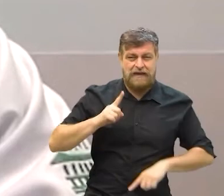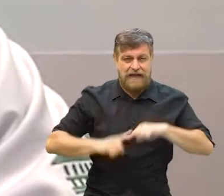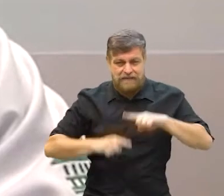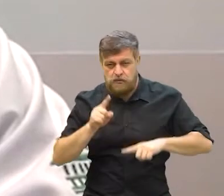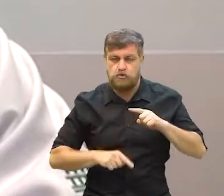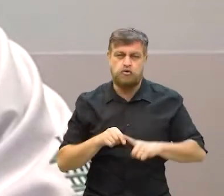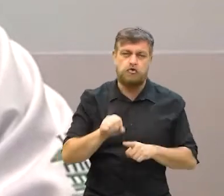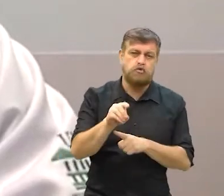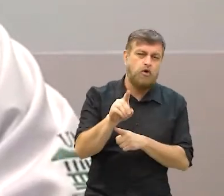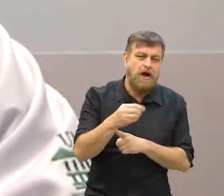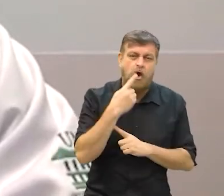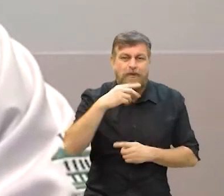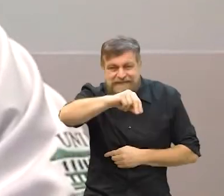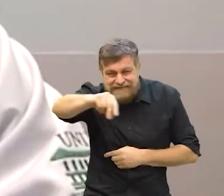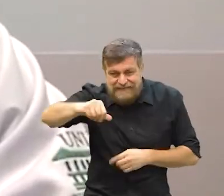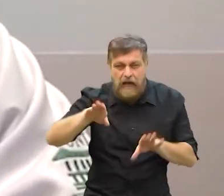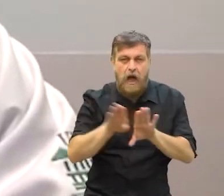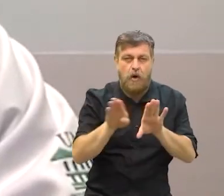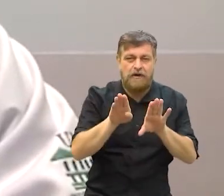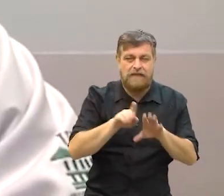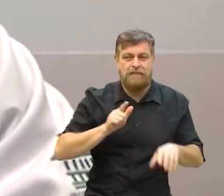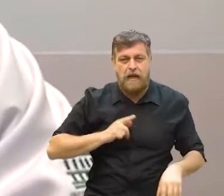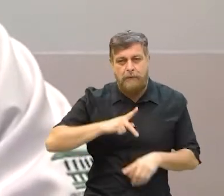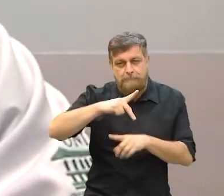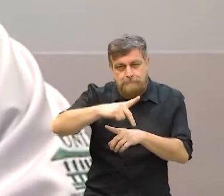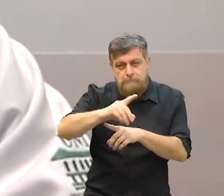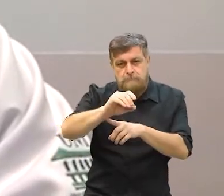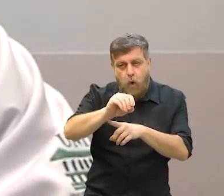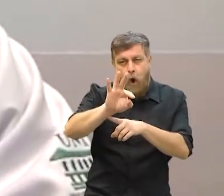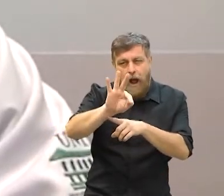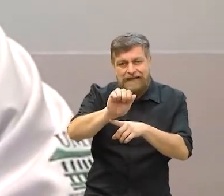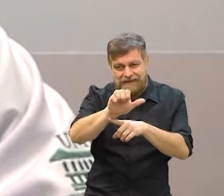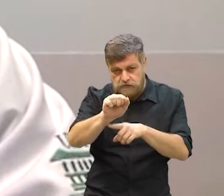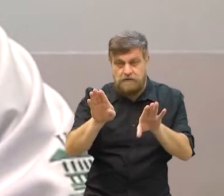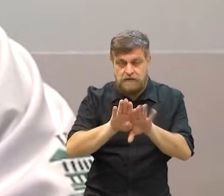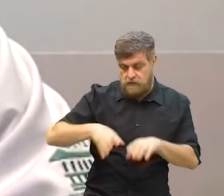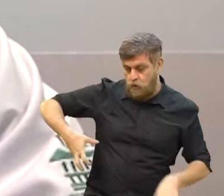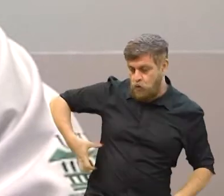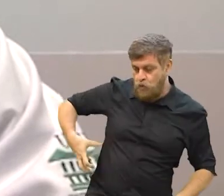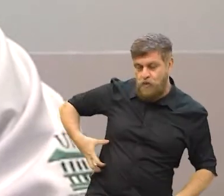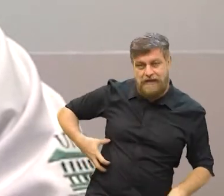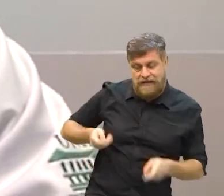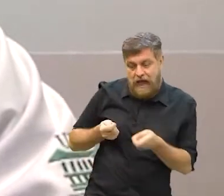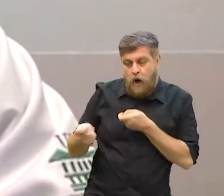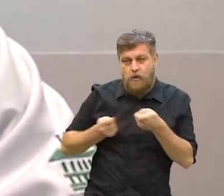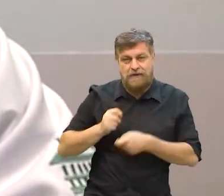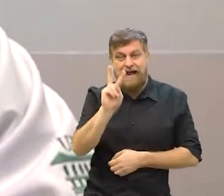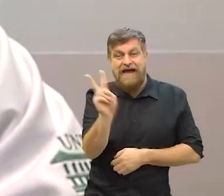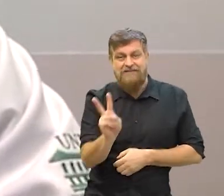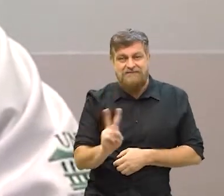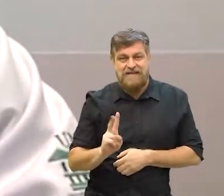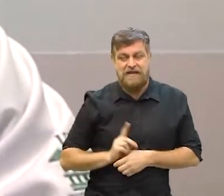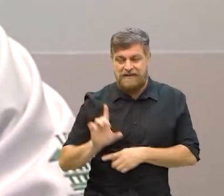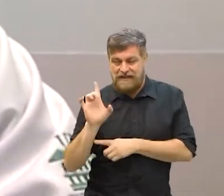sódio, potássio, por aí vai. E o rim também ele tem função hormonal. O rim, por exemplo, ele regula a produção da vitamina D e do